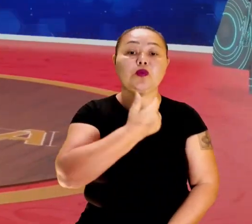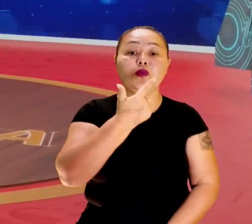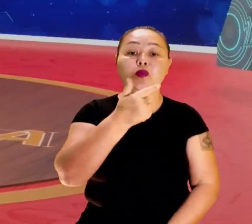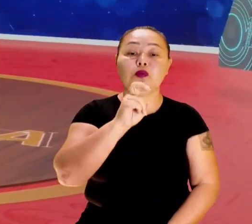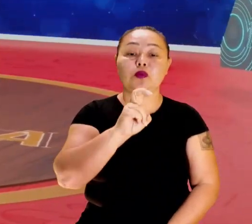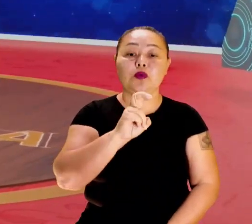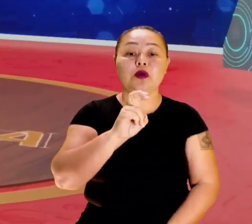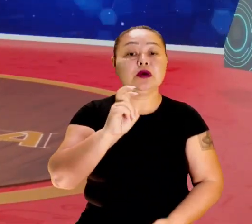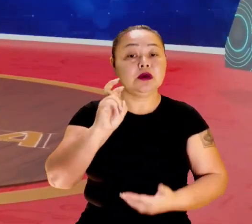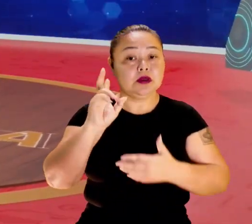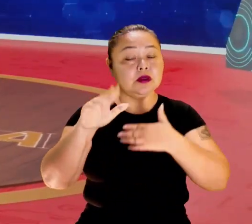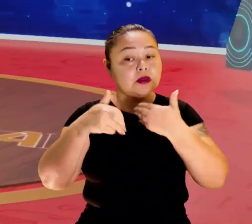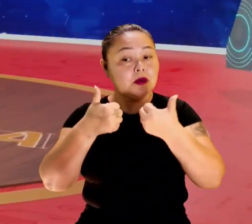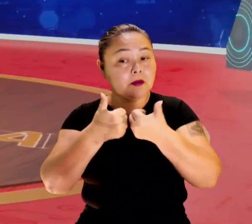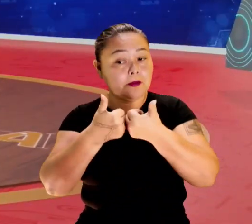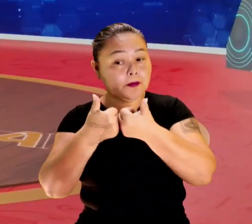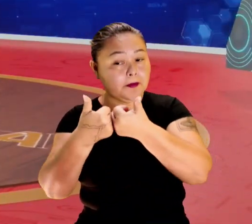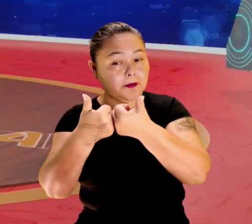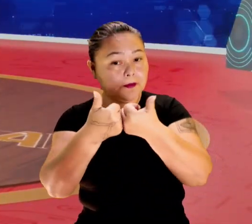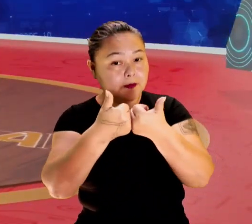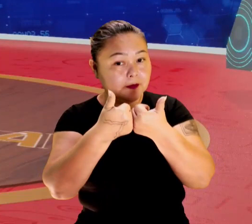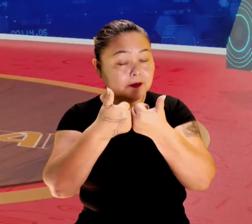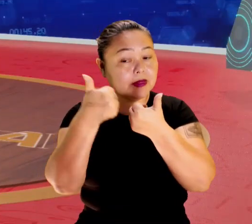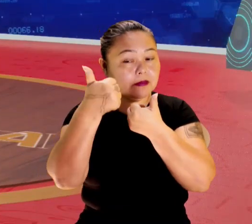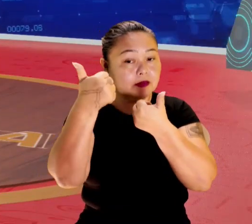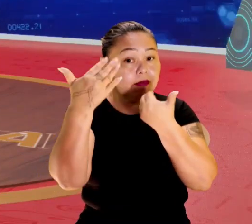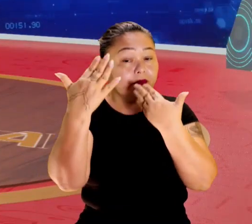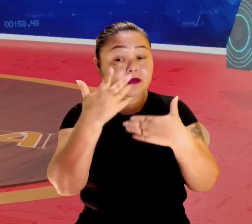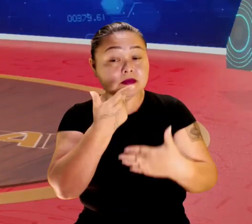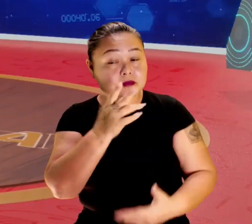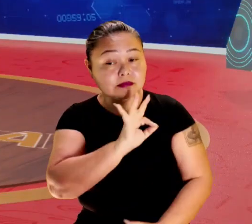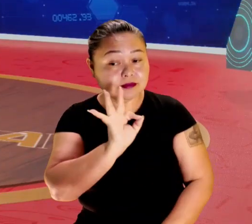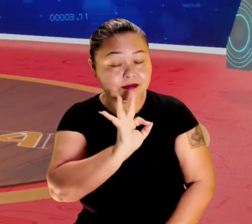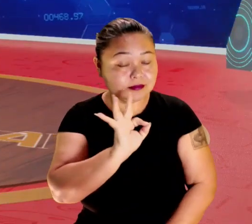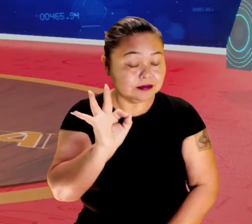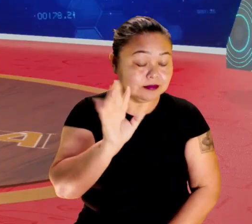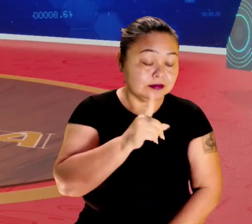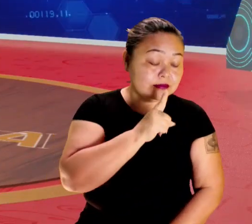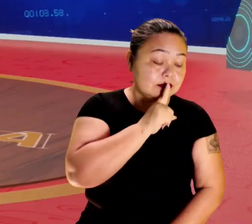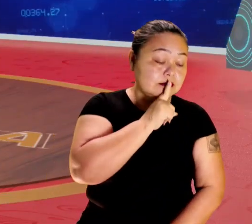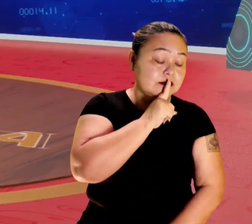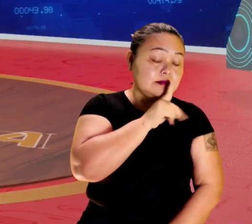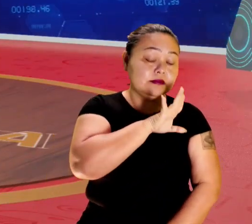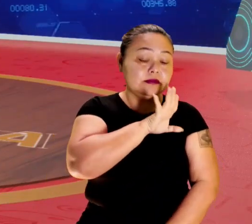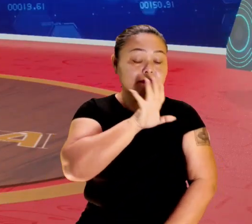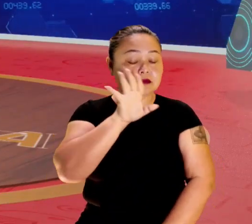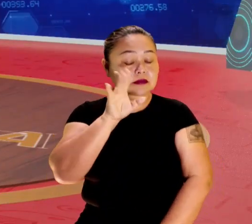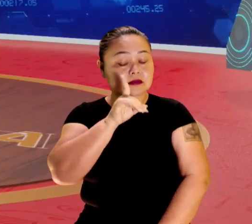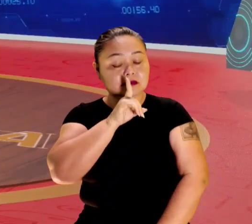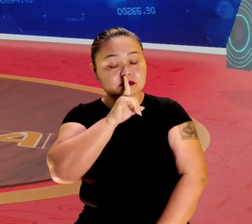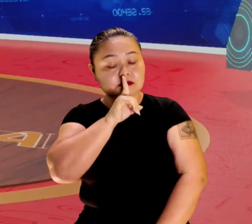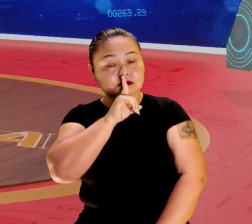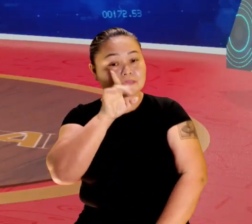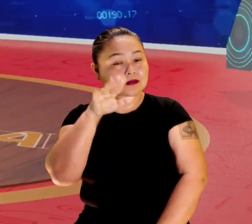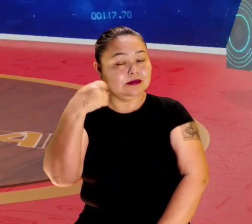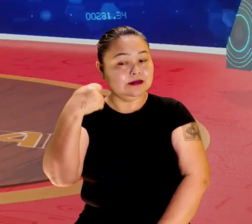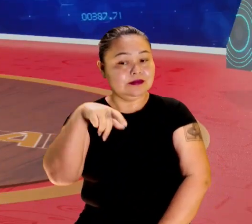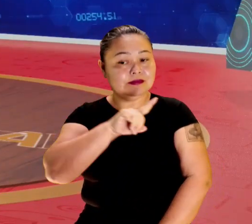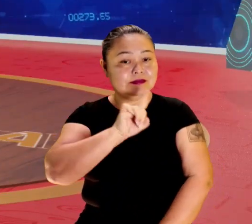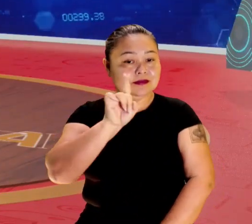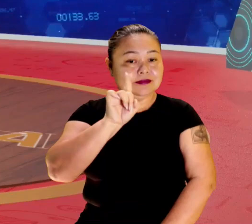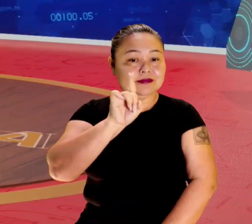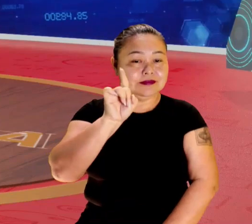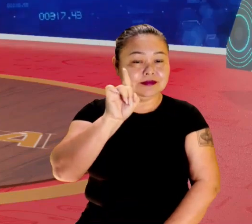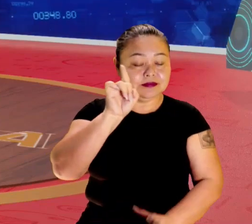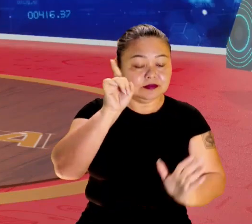que está chegando perto do negócio. Da primeira avaliação? Não fala, que eles vão desculpa, ficar não era agoniados. Precisa não, né? Eu sei que é